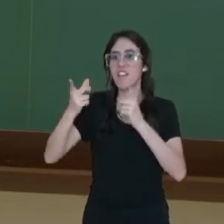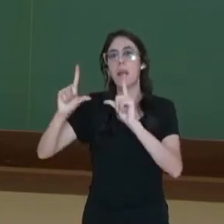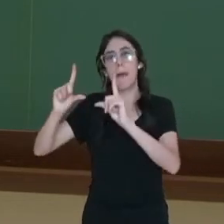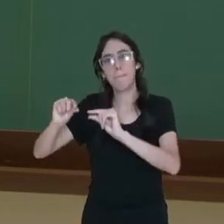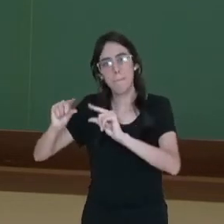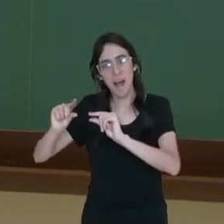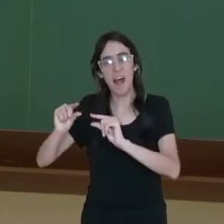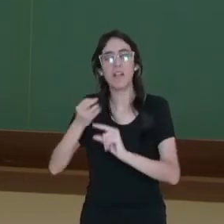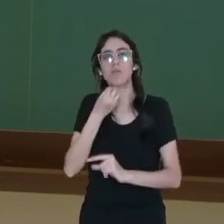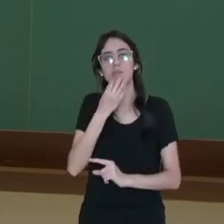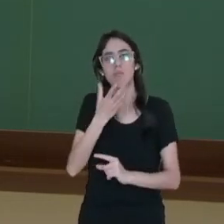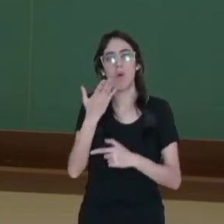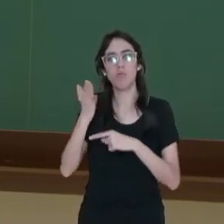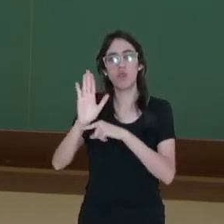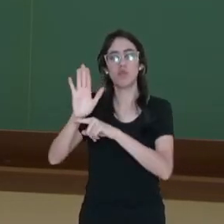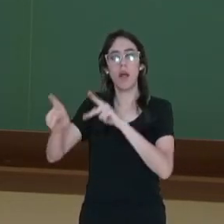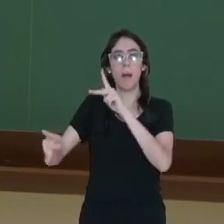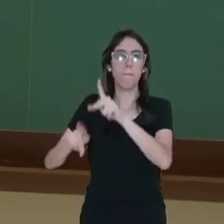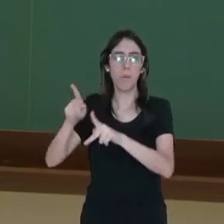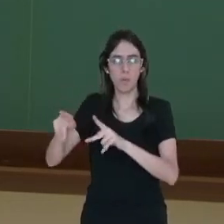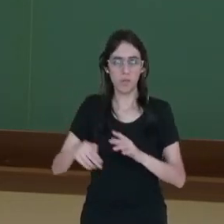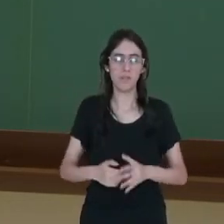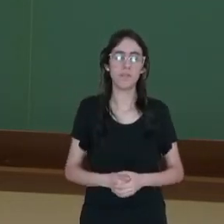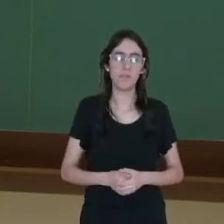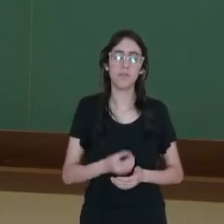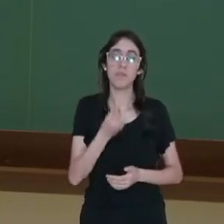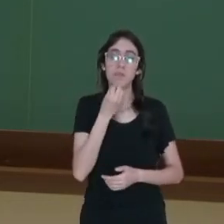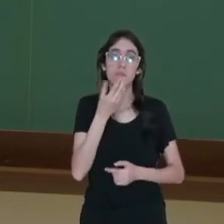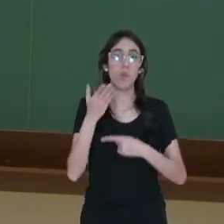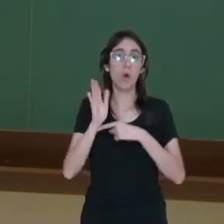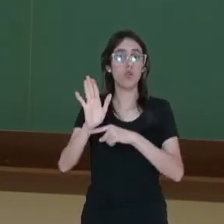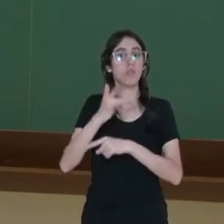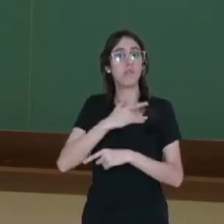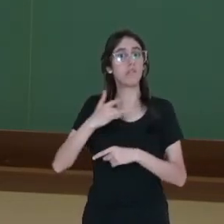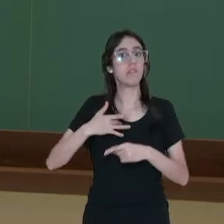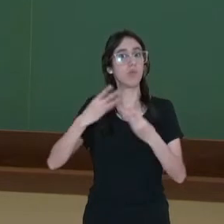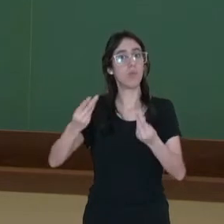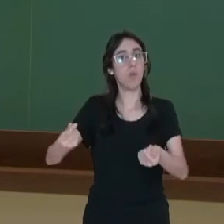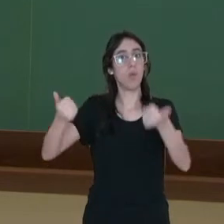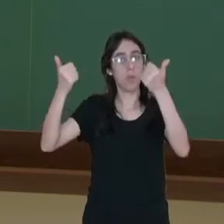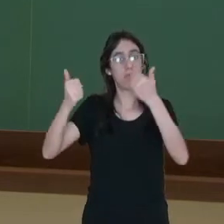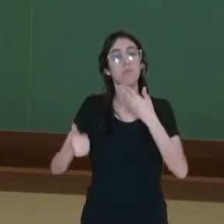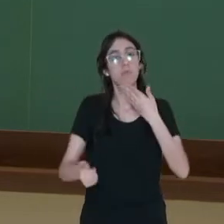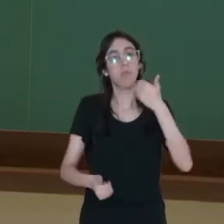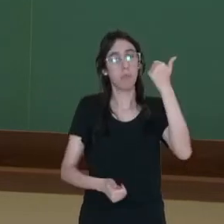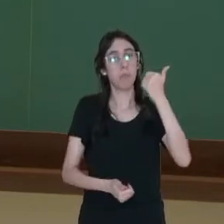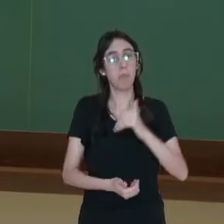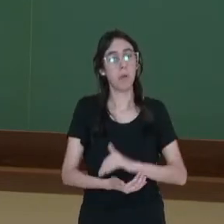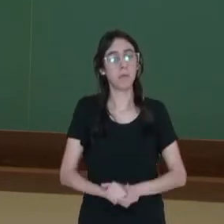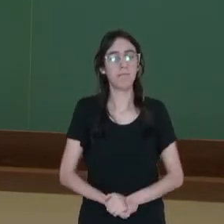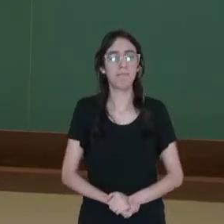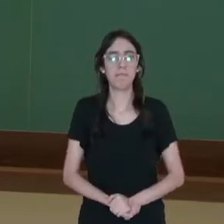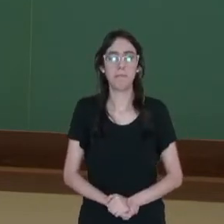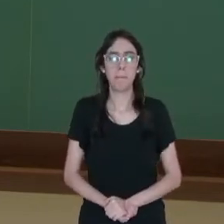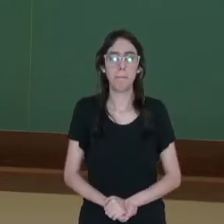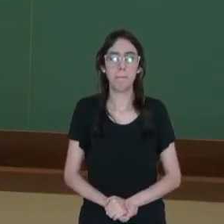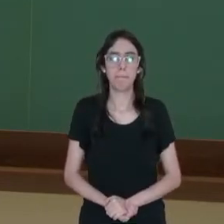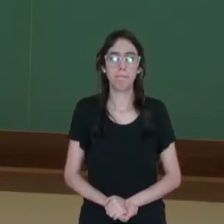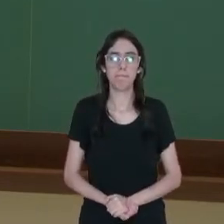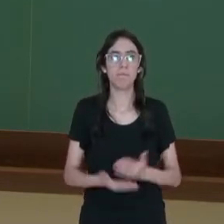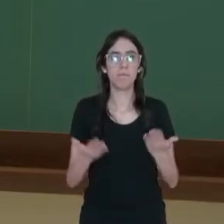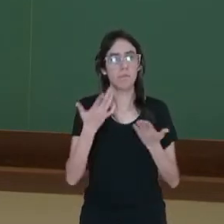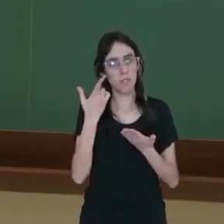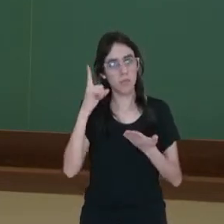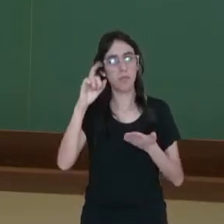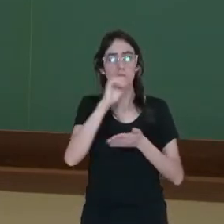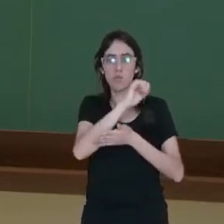de medicamentos para a população, claro, contribuindo para a melhoria da saúde da população brasileira. Exercício